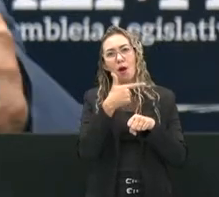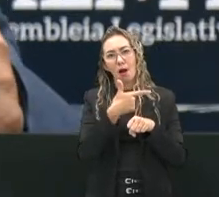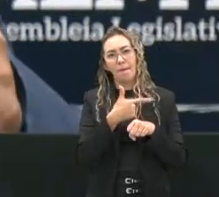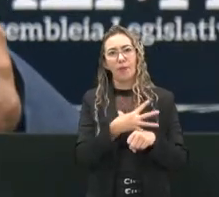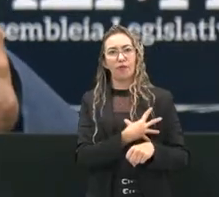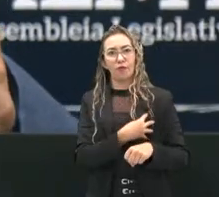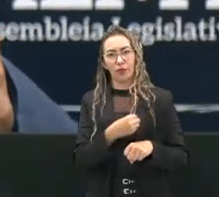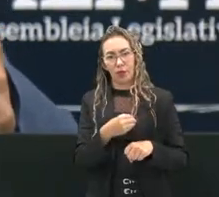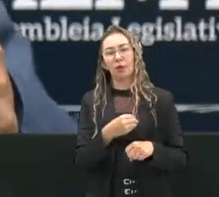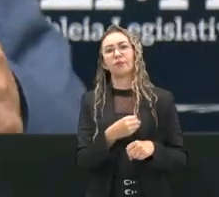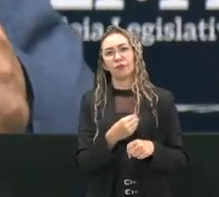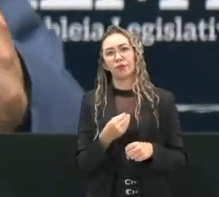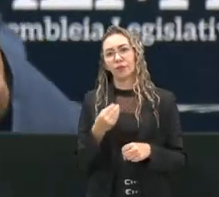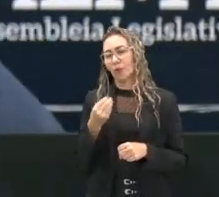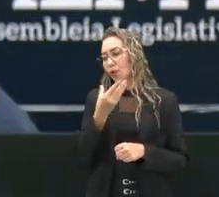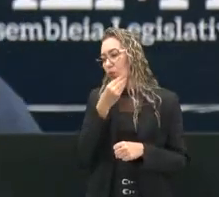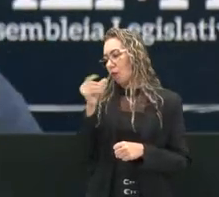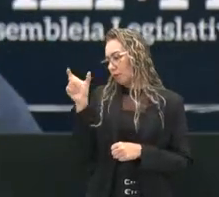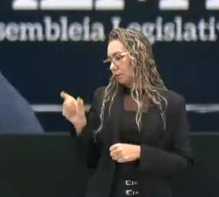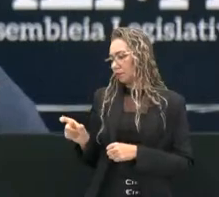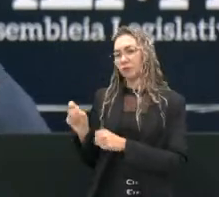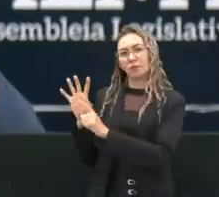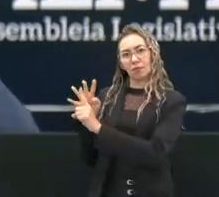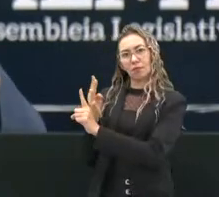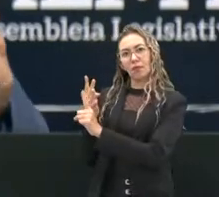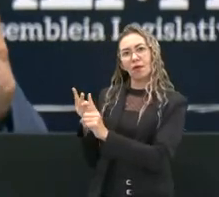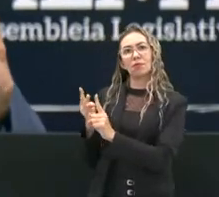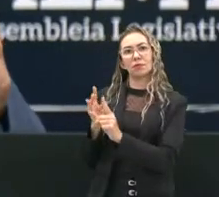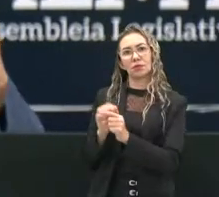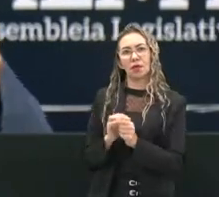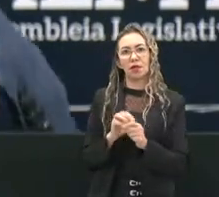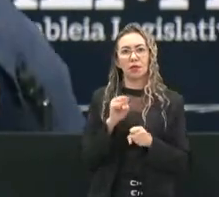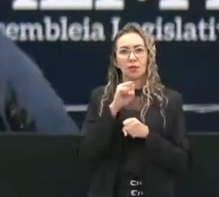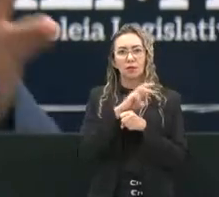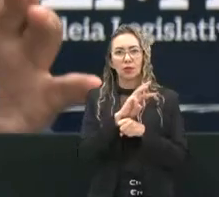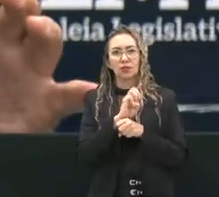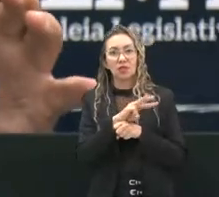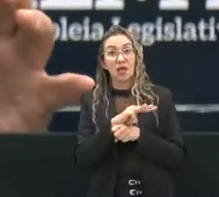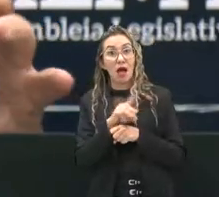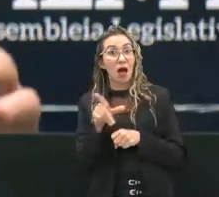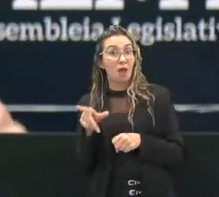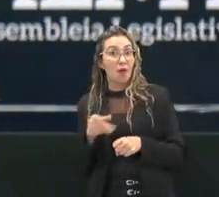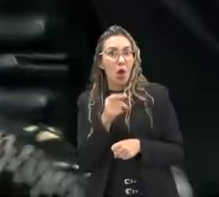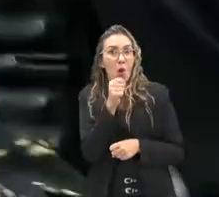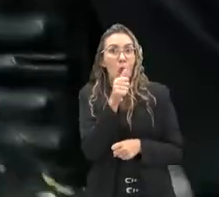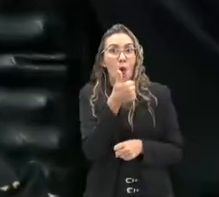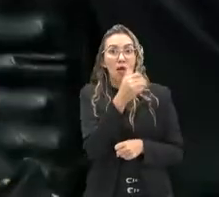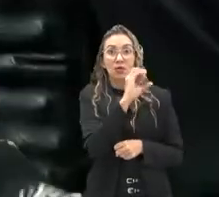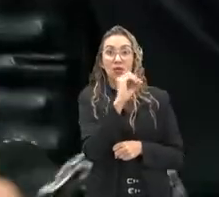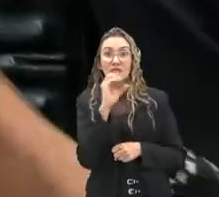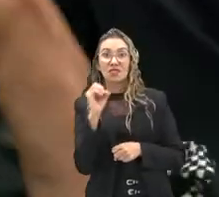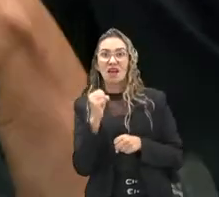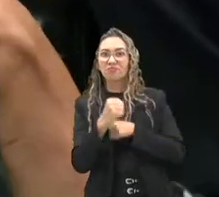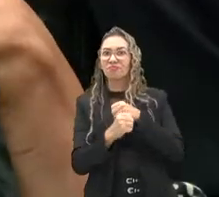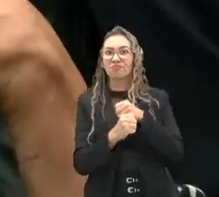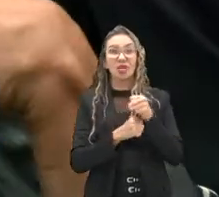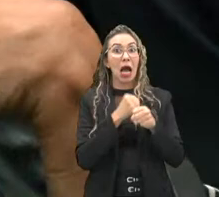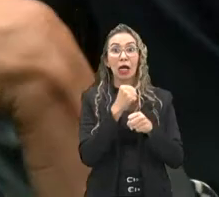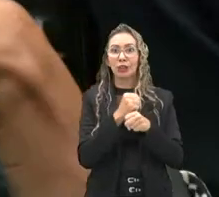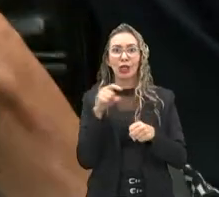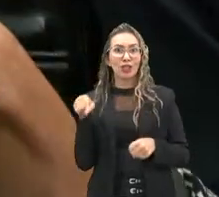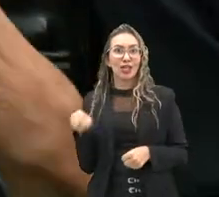por WhatsApp. Apesar de ser uma pessoa quase centenária, ela era muito rápida. Isso que vocês viram aqui hoje,